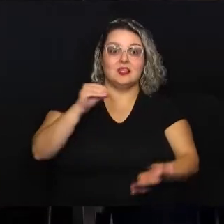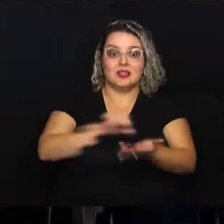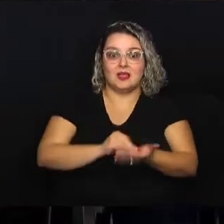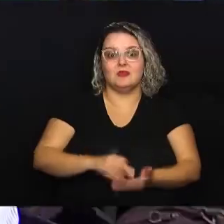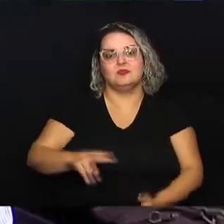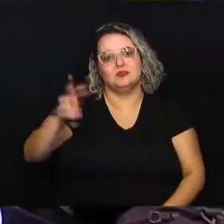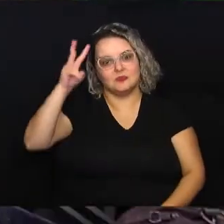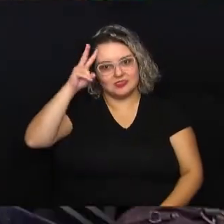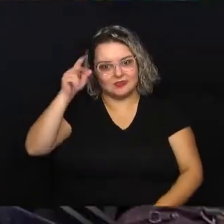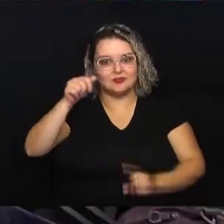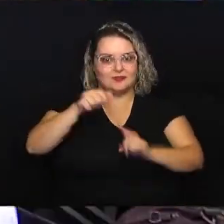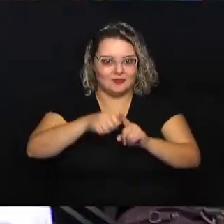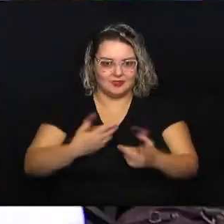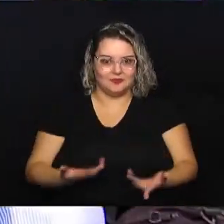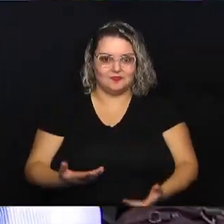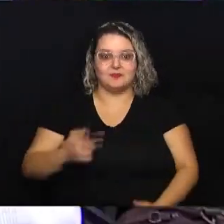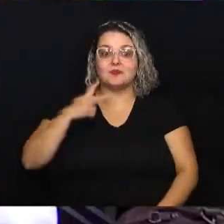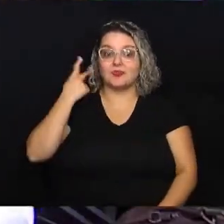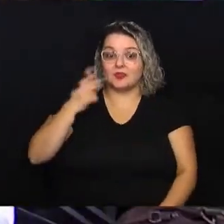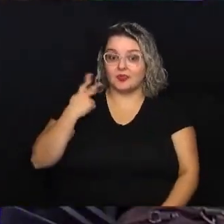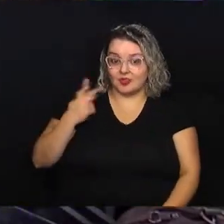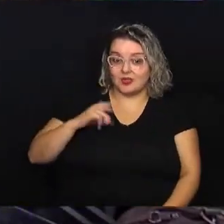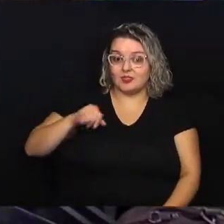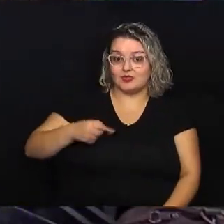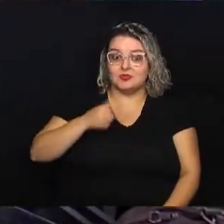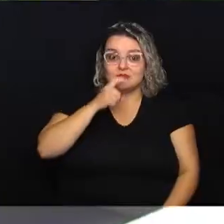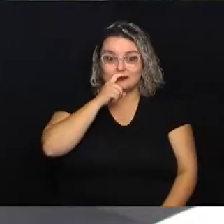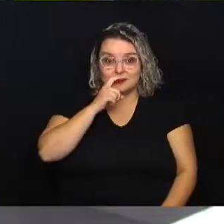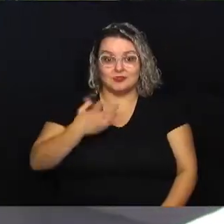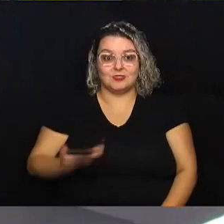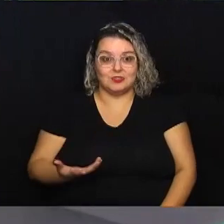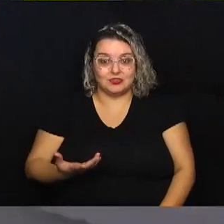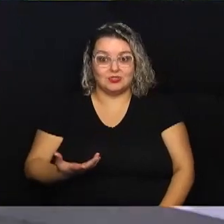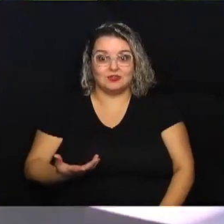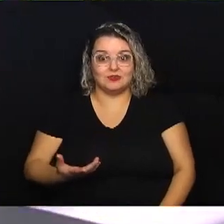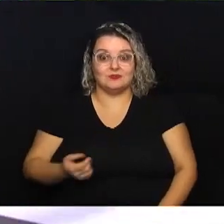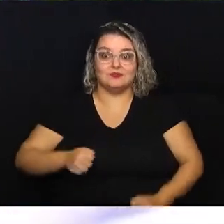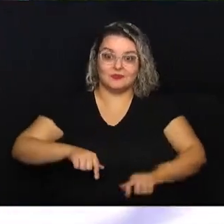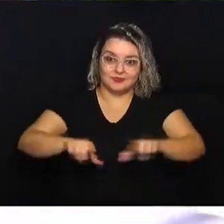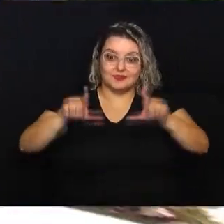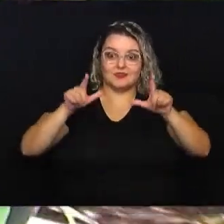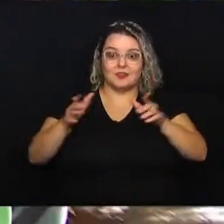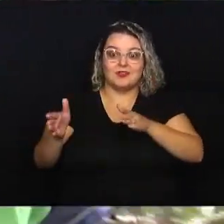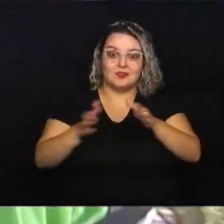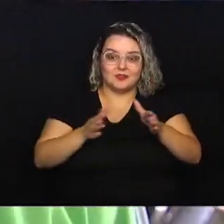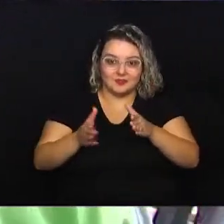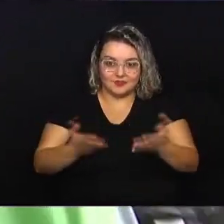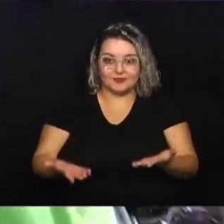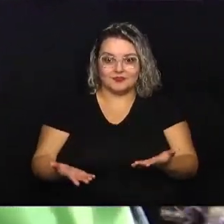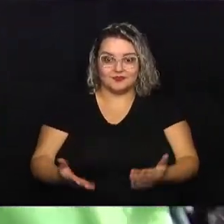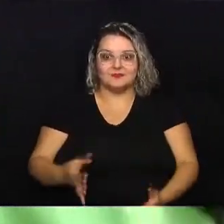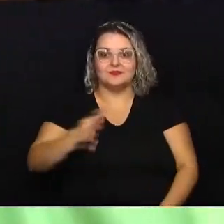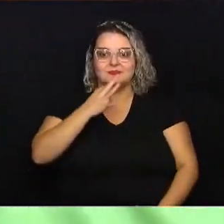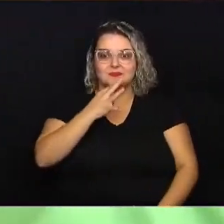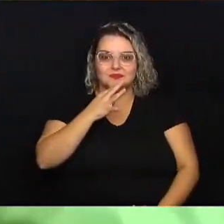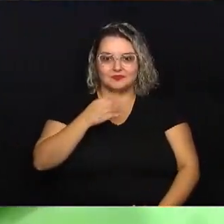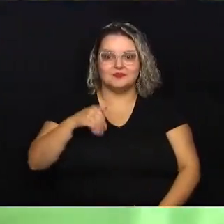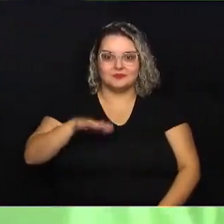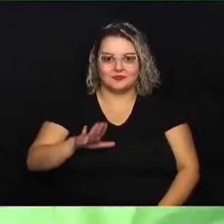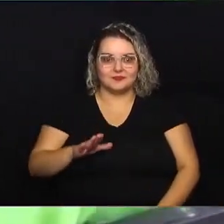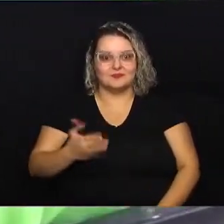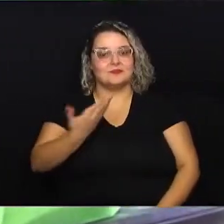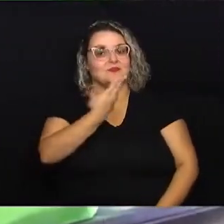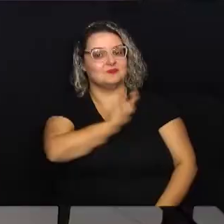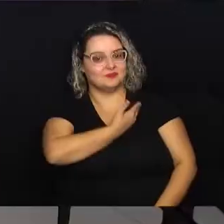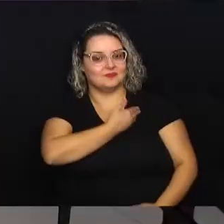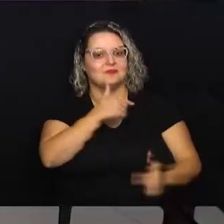do mês. O parlamentar Jorge Schneider destaca que é o momento em que podemos conhecer ainda mais nossos